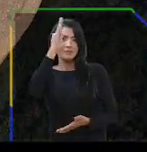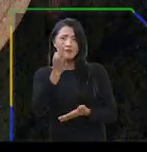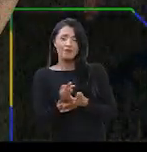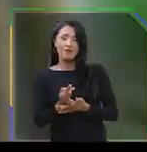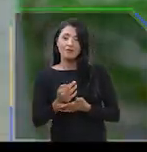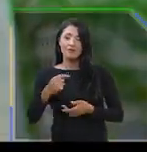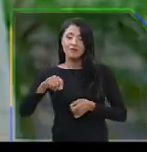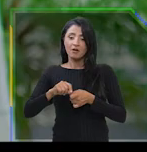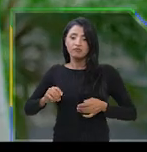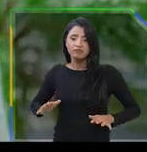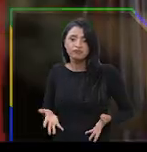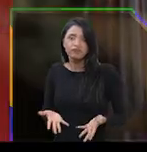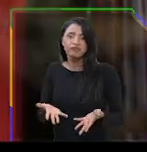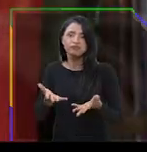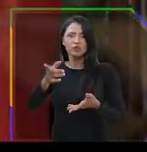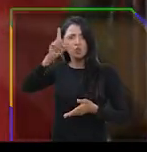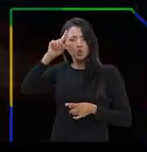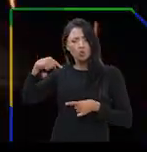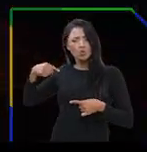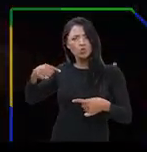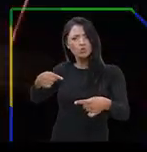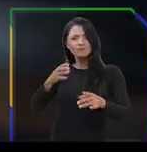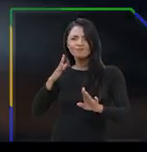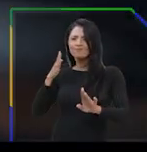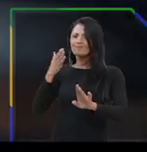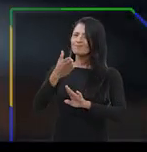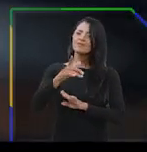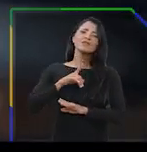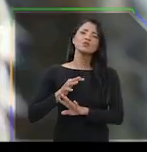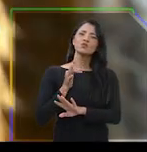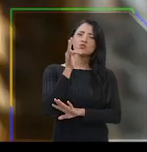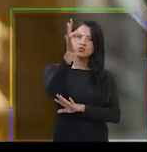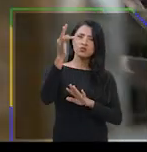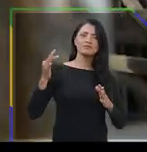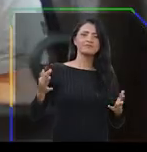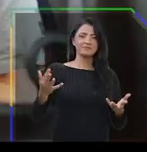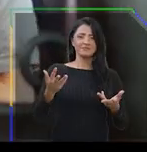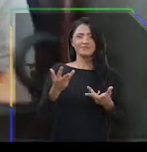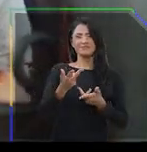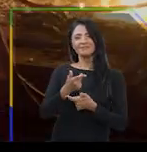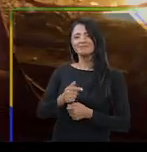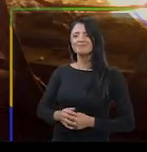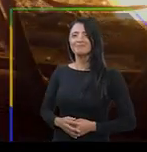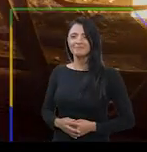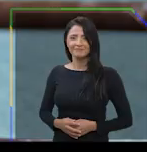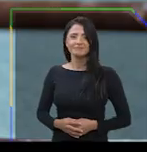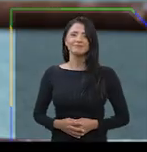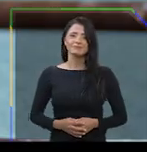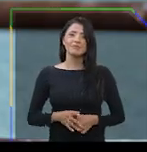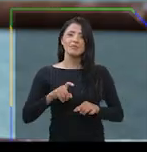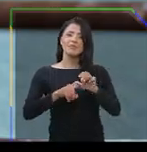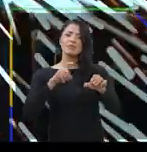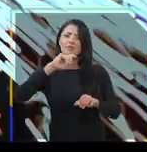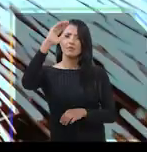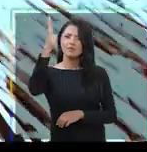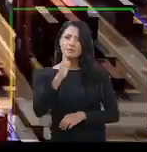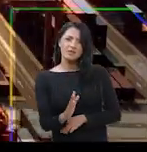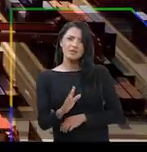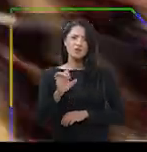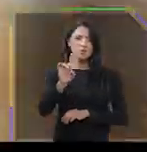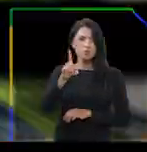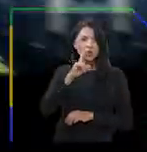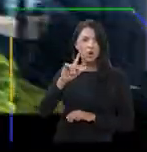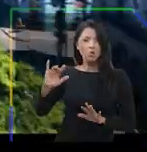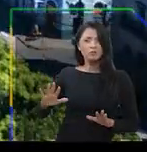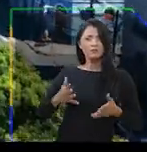que impulsiona nossa jornada diária, no rumo certo, em direção a um futuro brilhante. A independência do Brasil não é